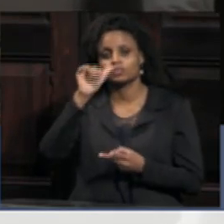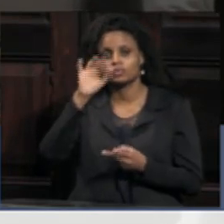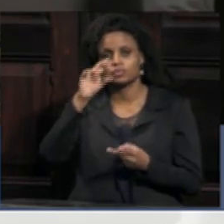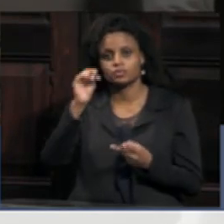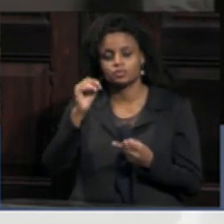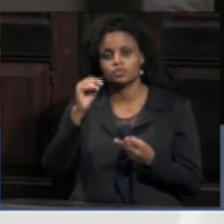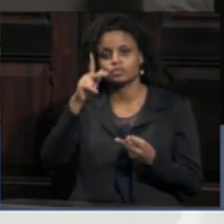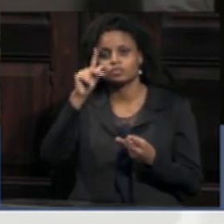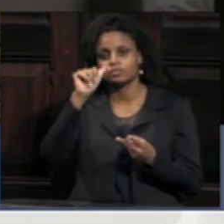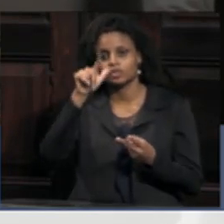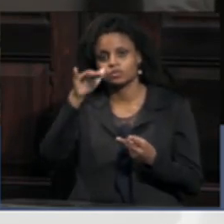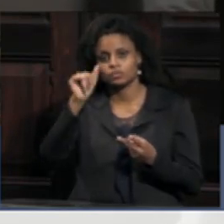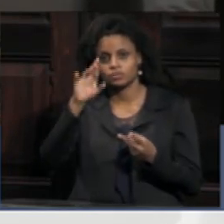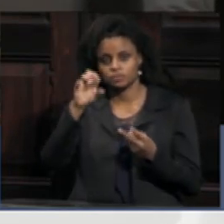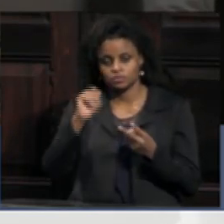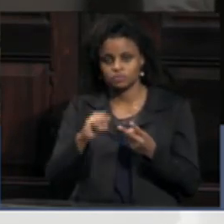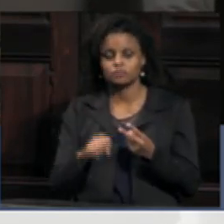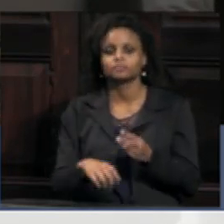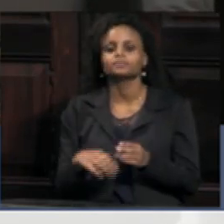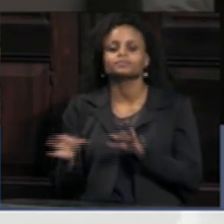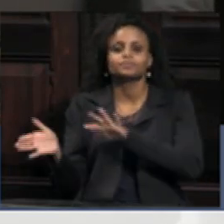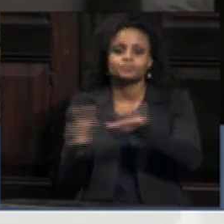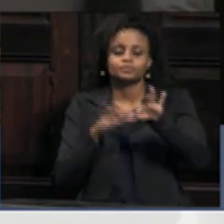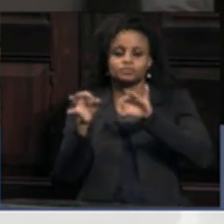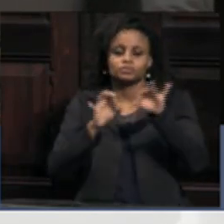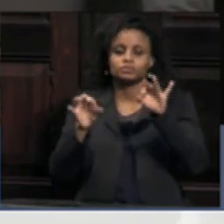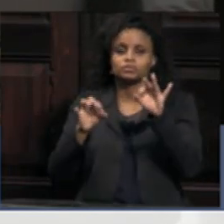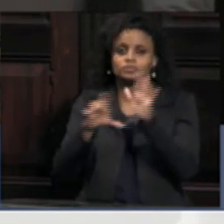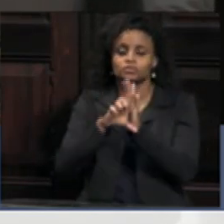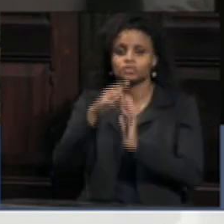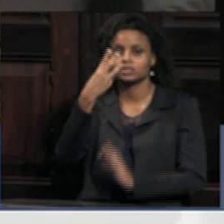oposto ao projeto de lei